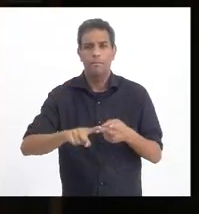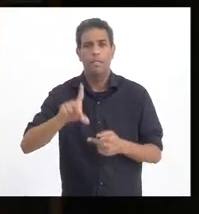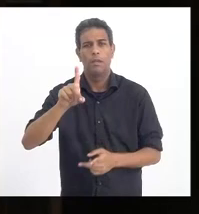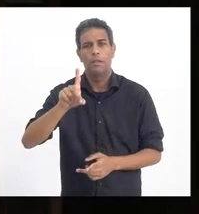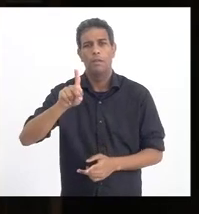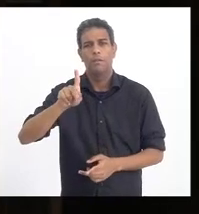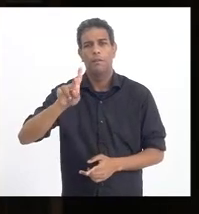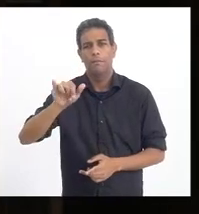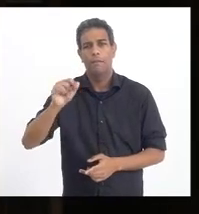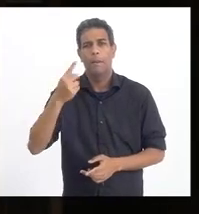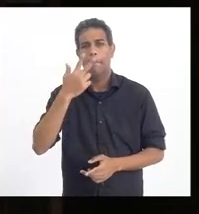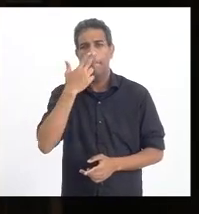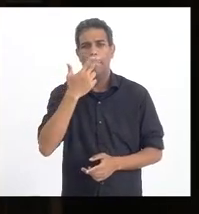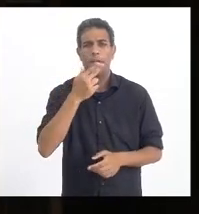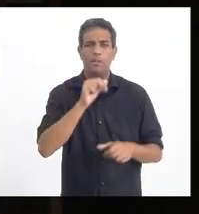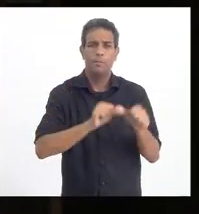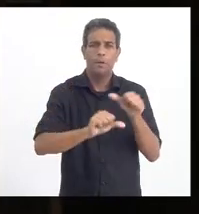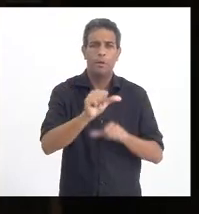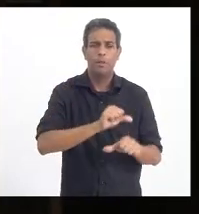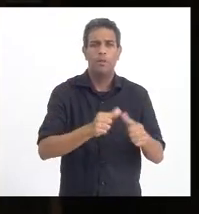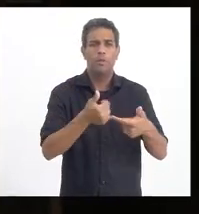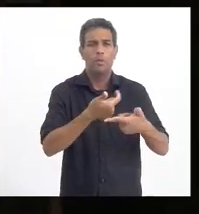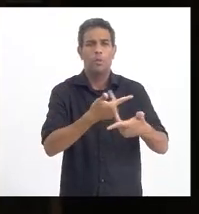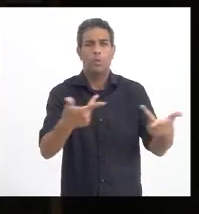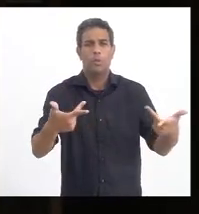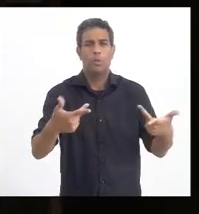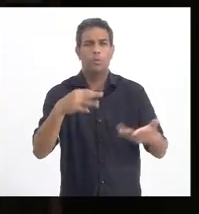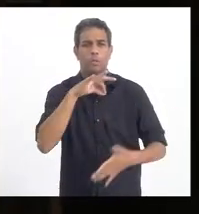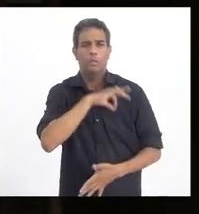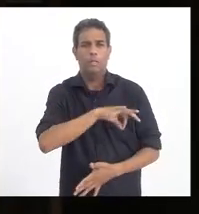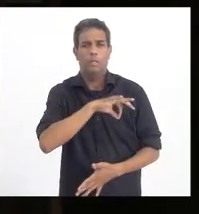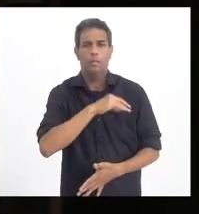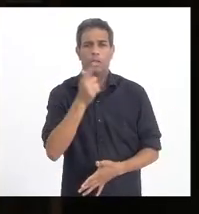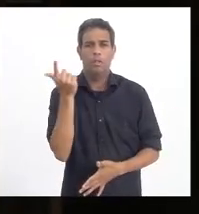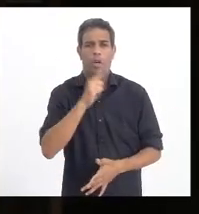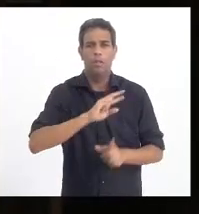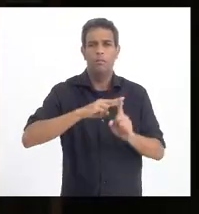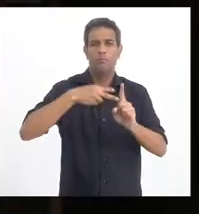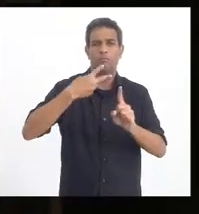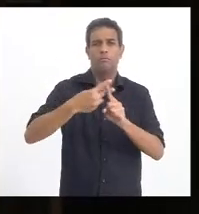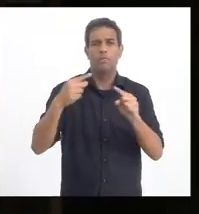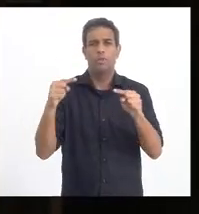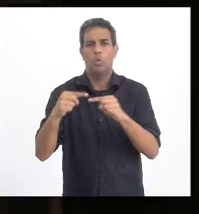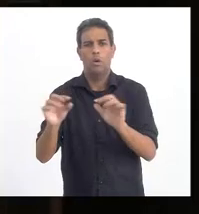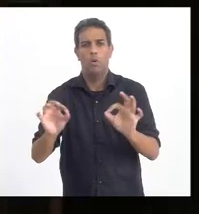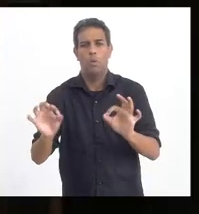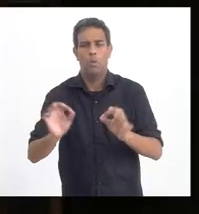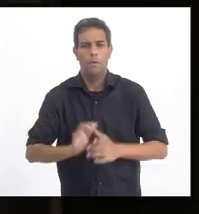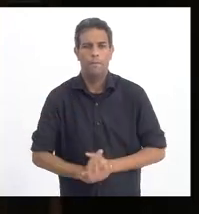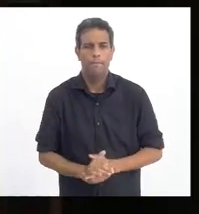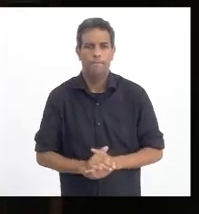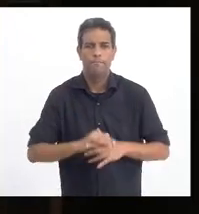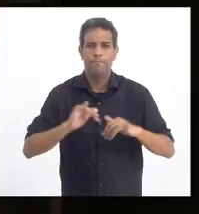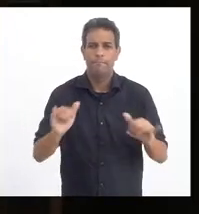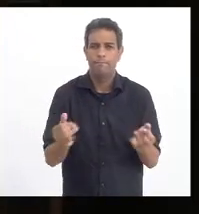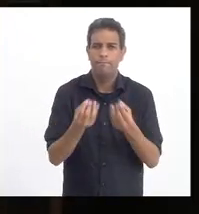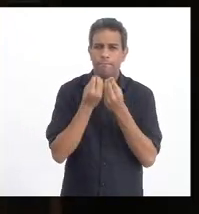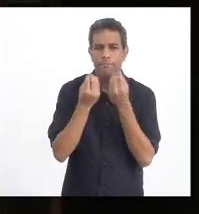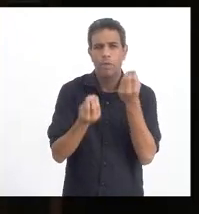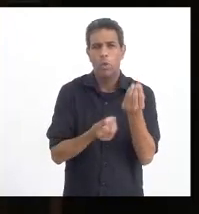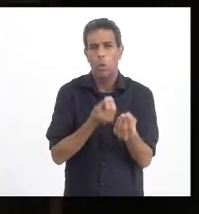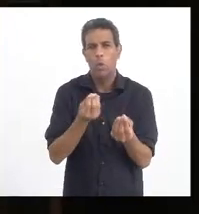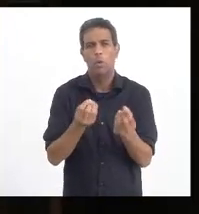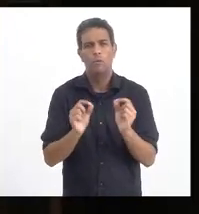para pedir atualização dessas pensões senão elas não tem o aumento que nós temos é motivado por isso